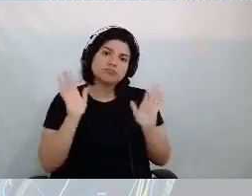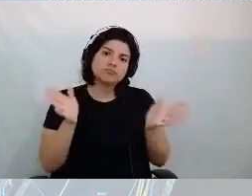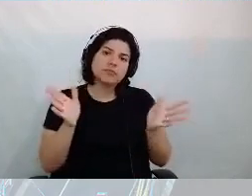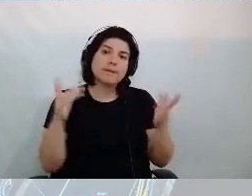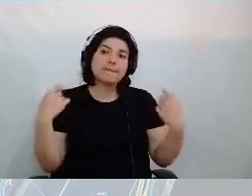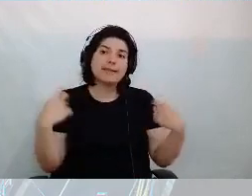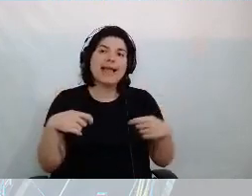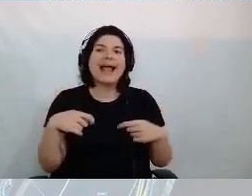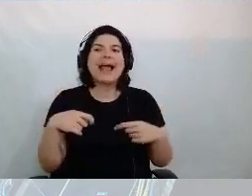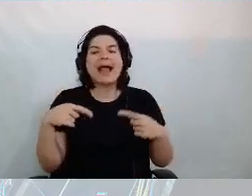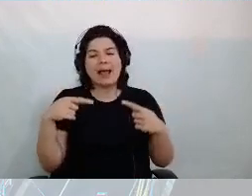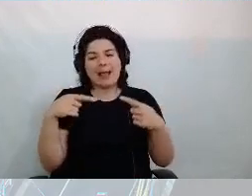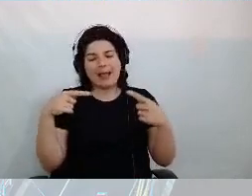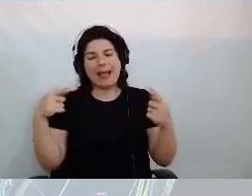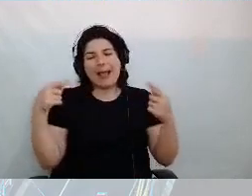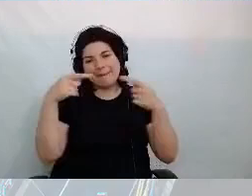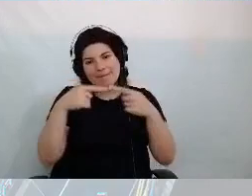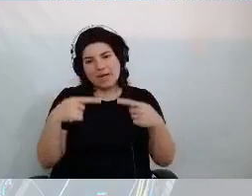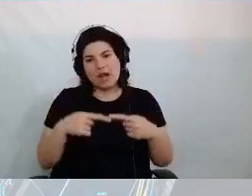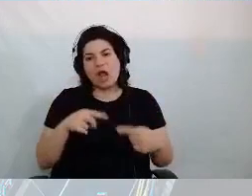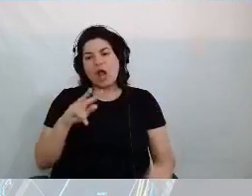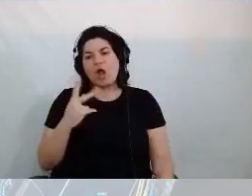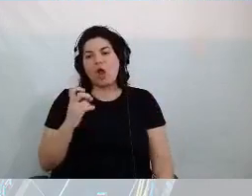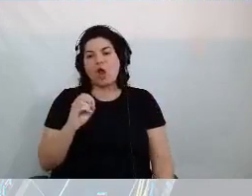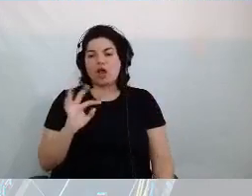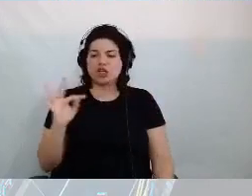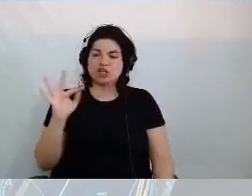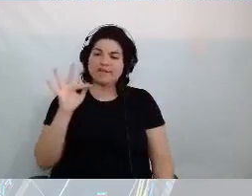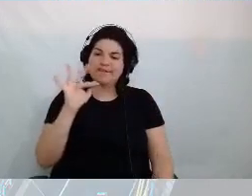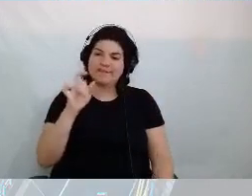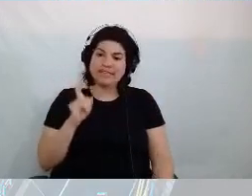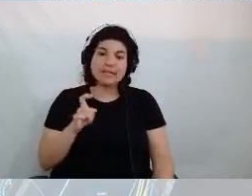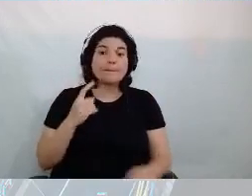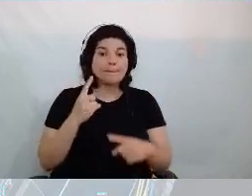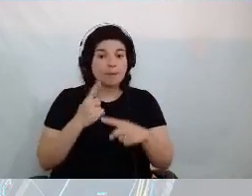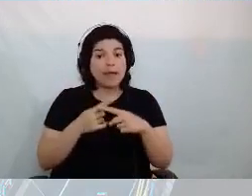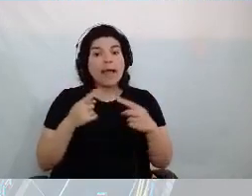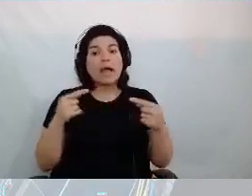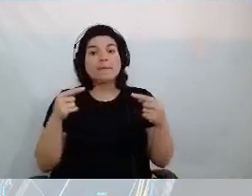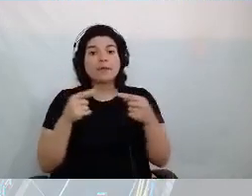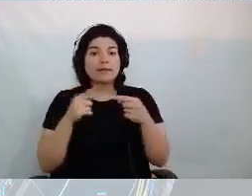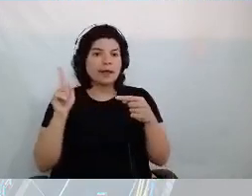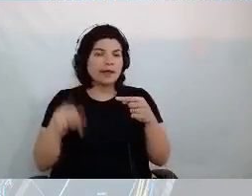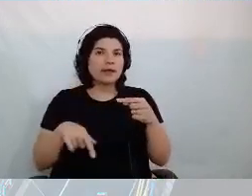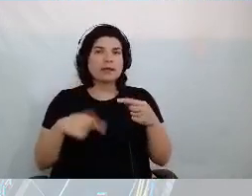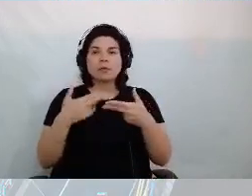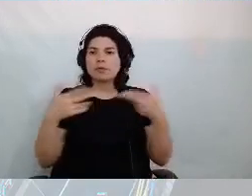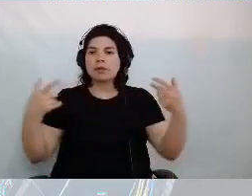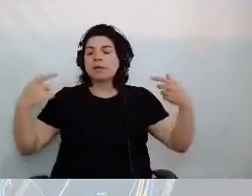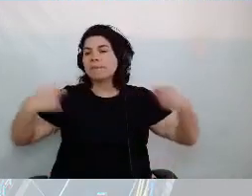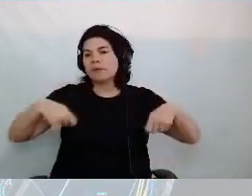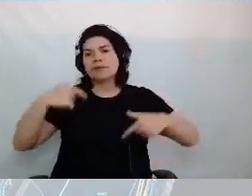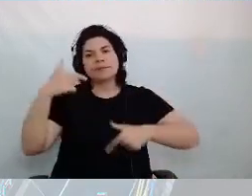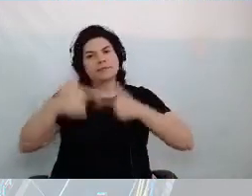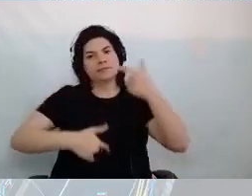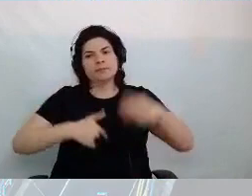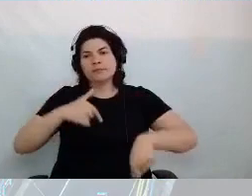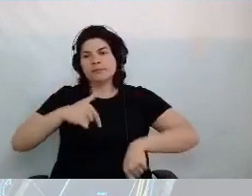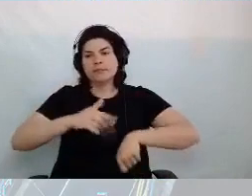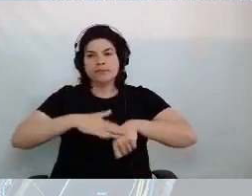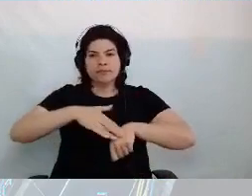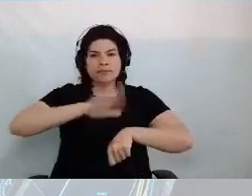um hotfix aqui, porque esse pilar é um pouco mais gordinho aqui, no sentido de que é algo que a gente vai trabalhar mais